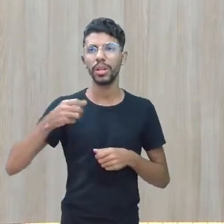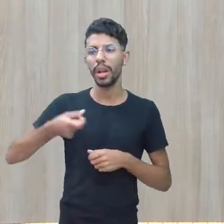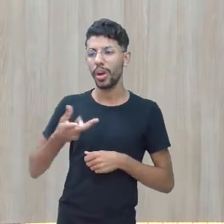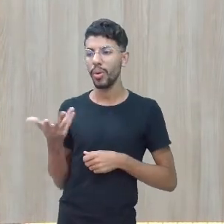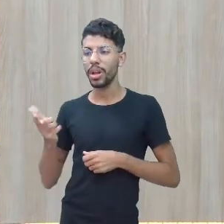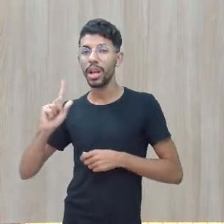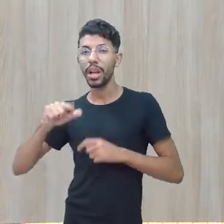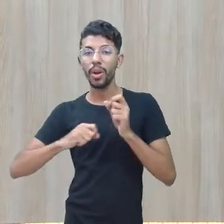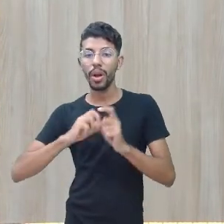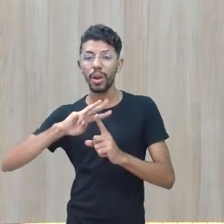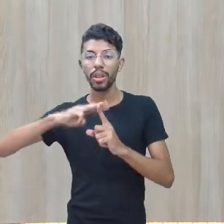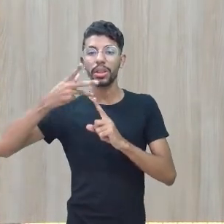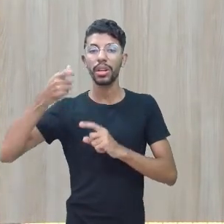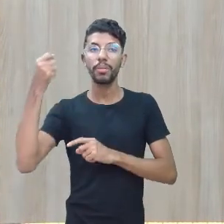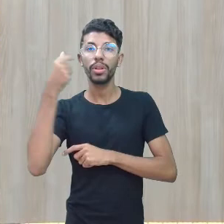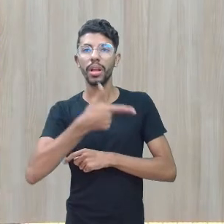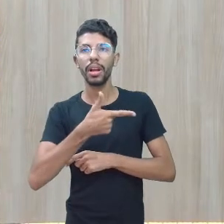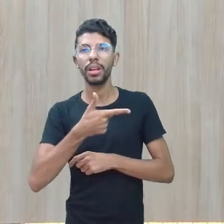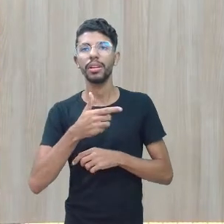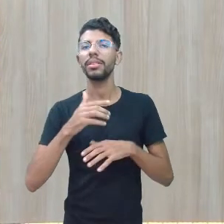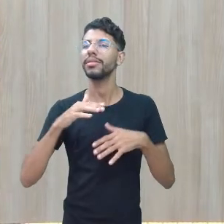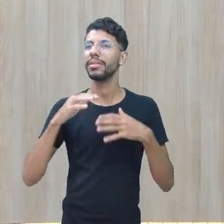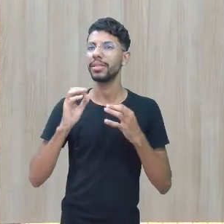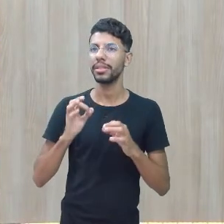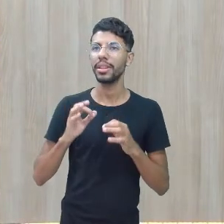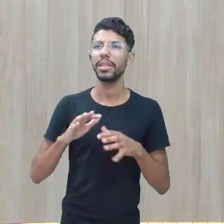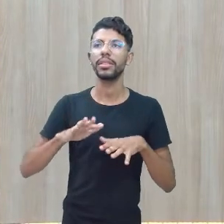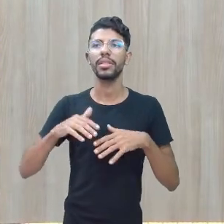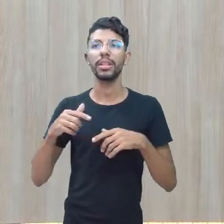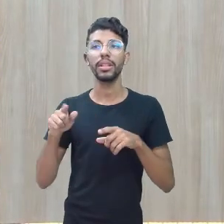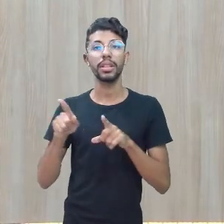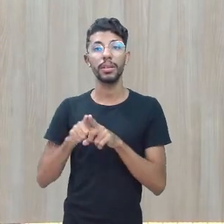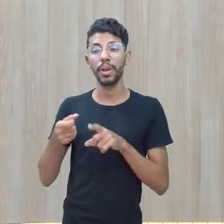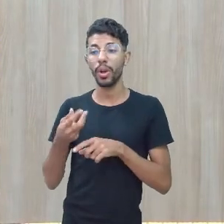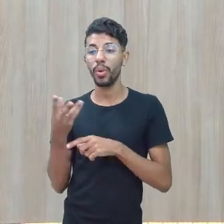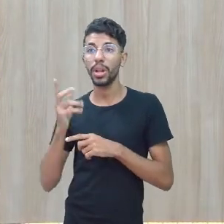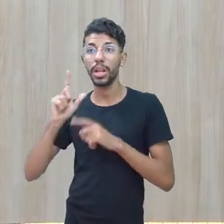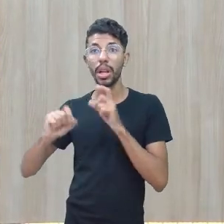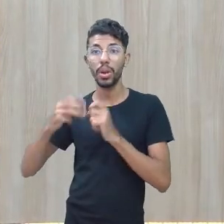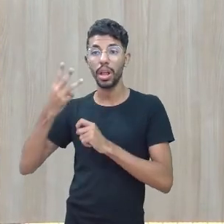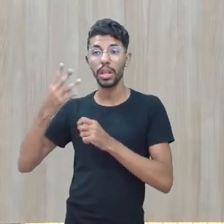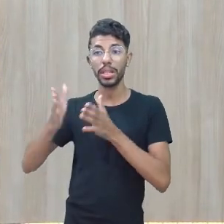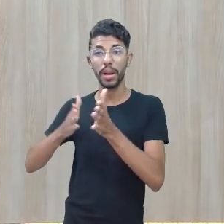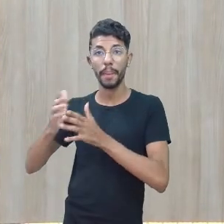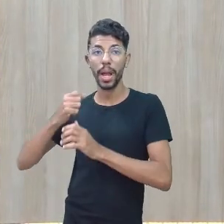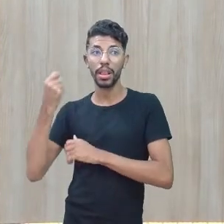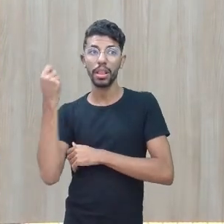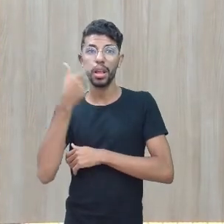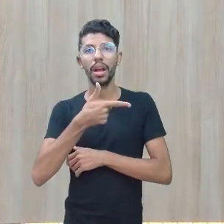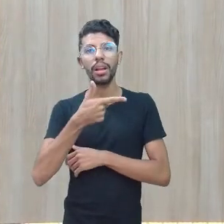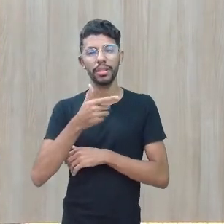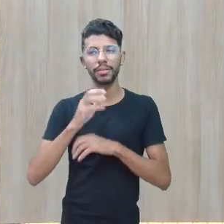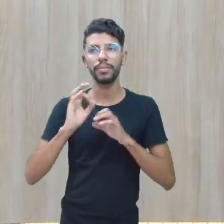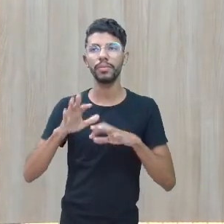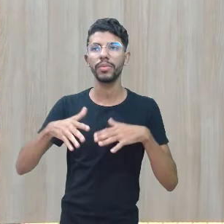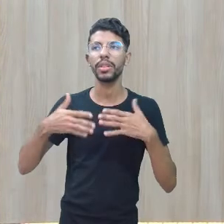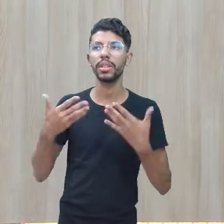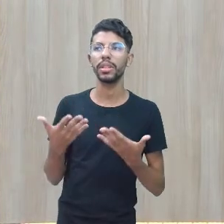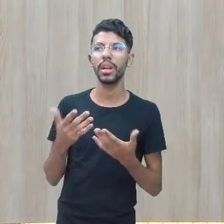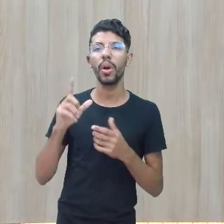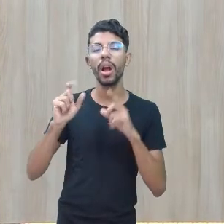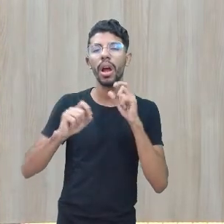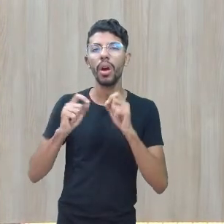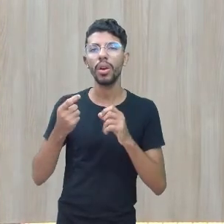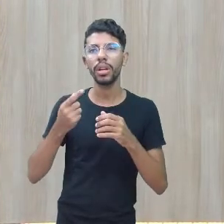que foi o exemplo que a gente viu agora. Uma quantidade é a terça parte da outra. Essa noção aqui de fração vai ser onde a gente